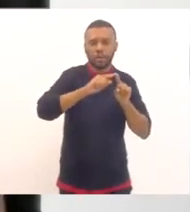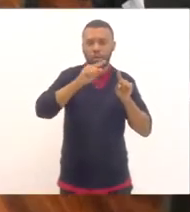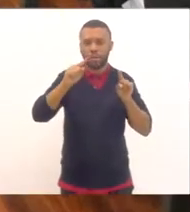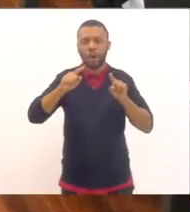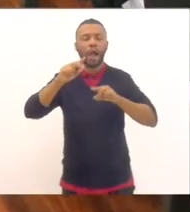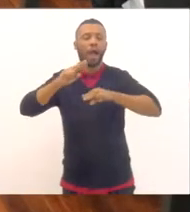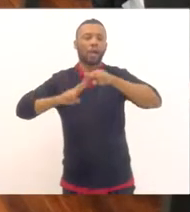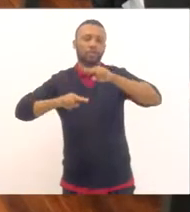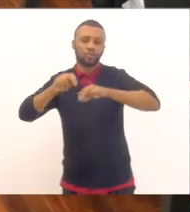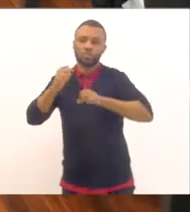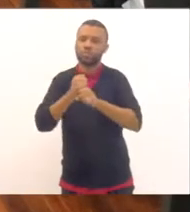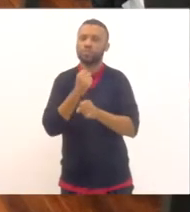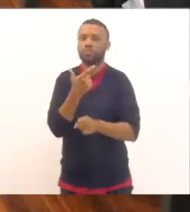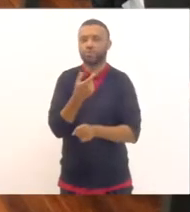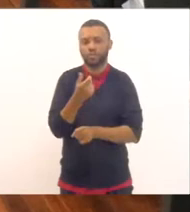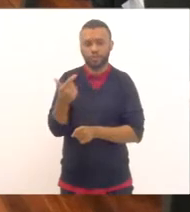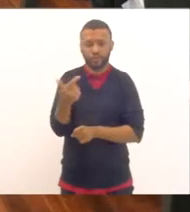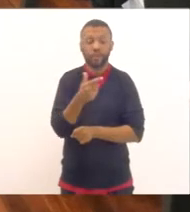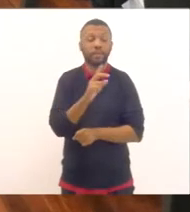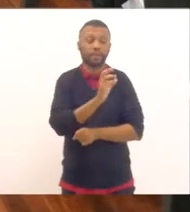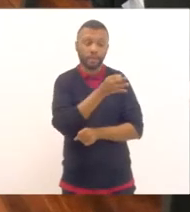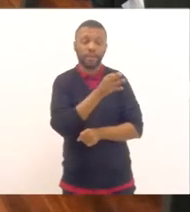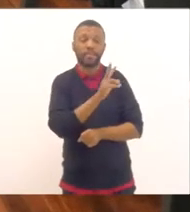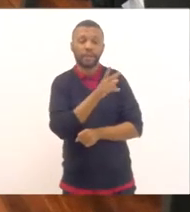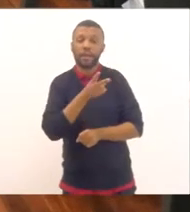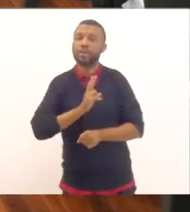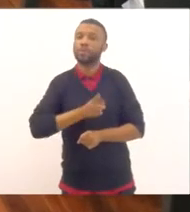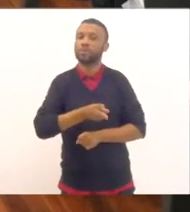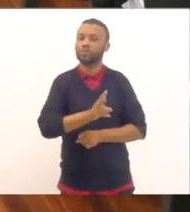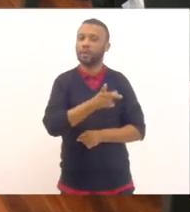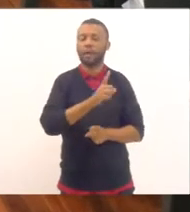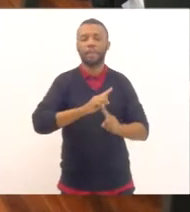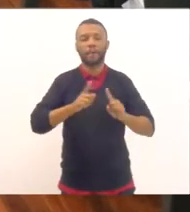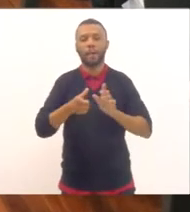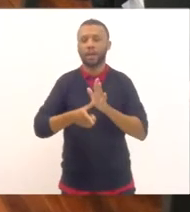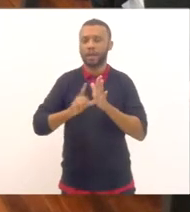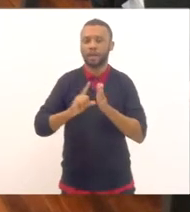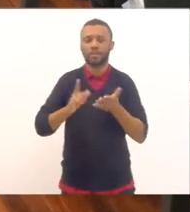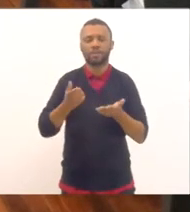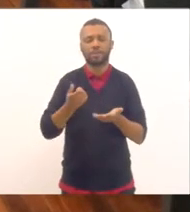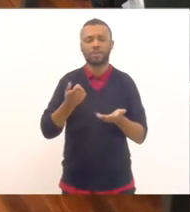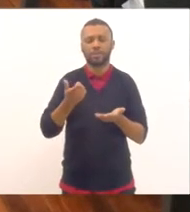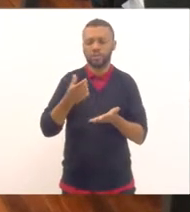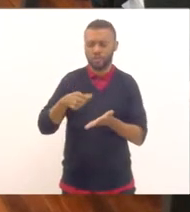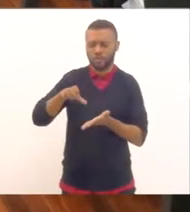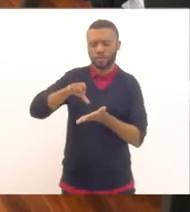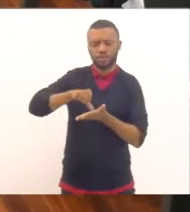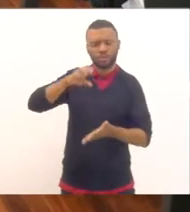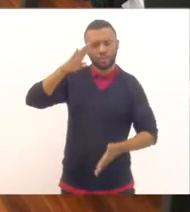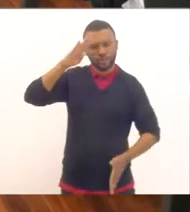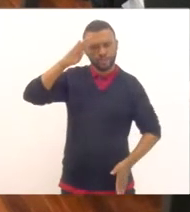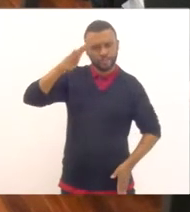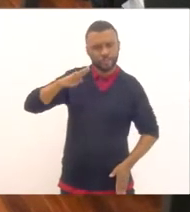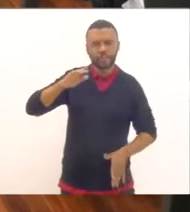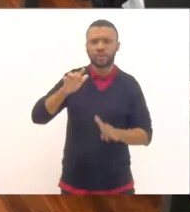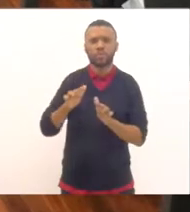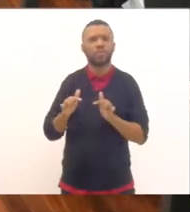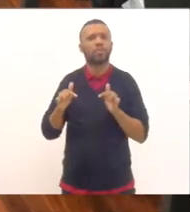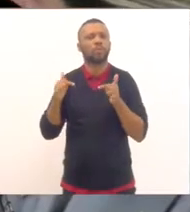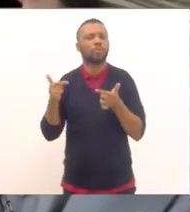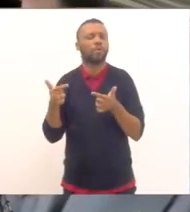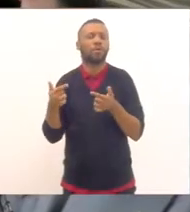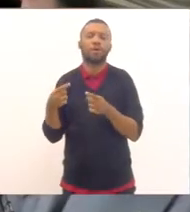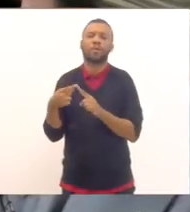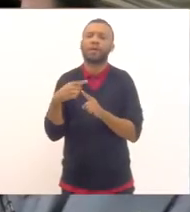aí vai ter continuidade Claro aí antes assim eu te os batalhões eles fazem as ações nessas